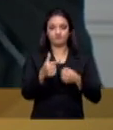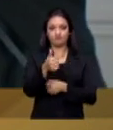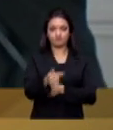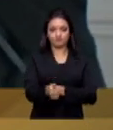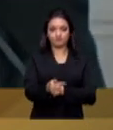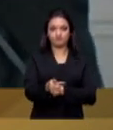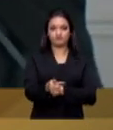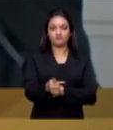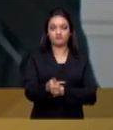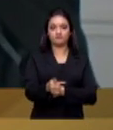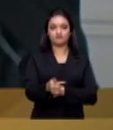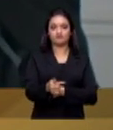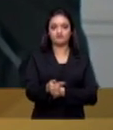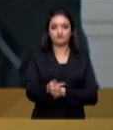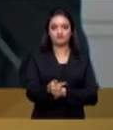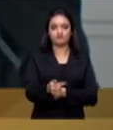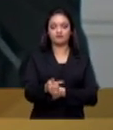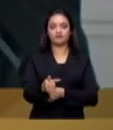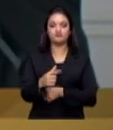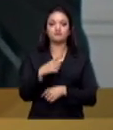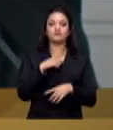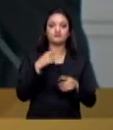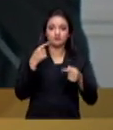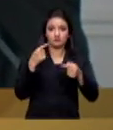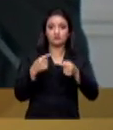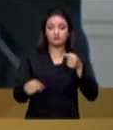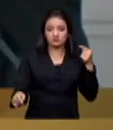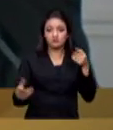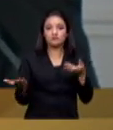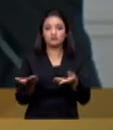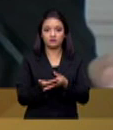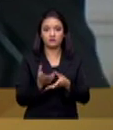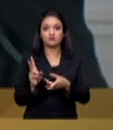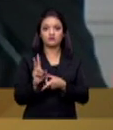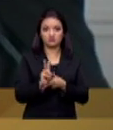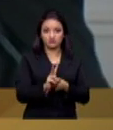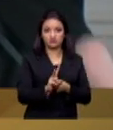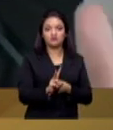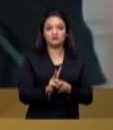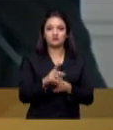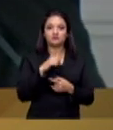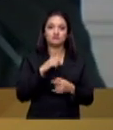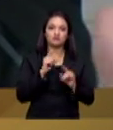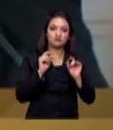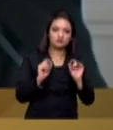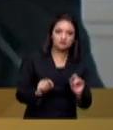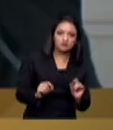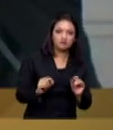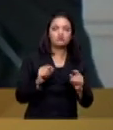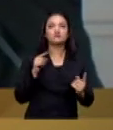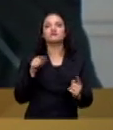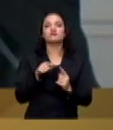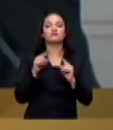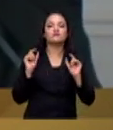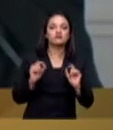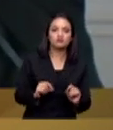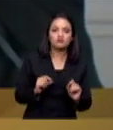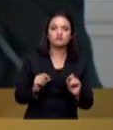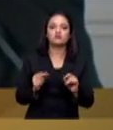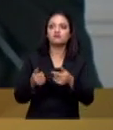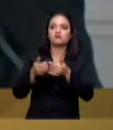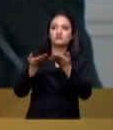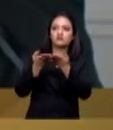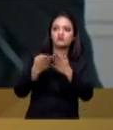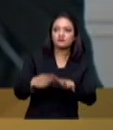7º, que veda a concessão de medida liminar que tenha por objeto a compensação de créditos tributários, a entrega de mercadorias e